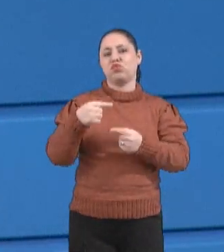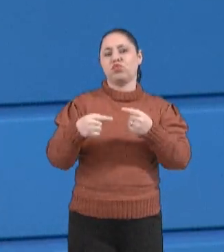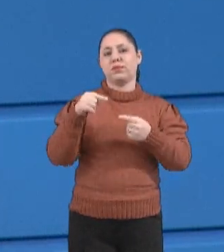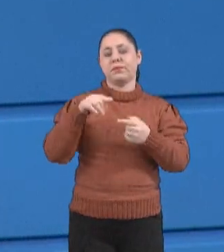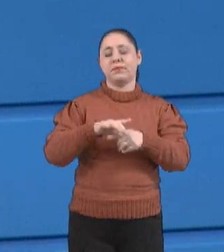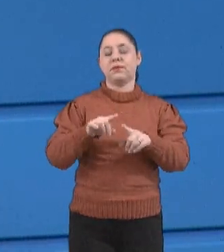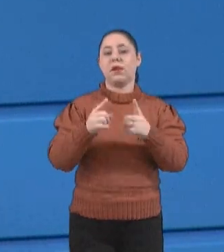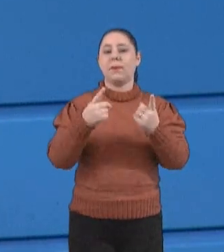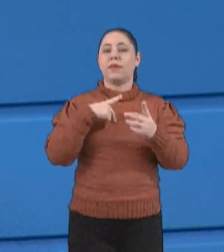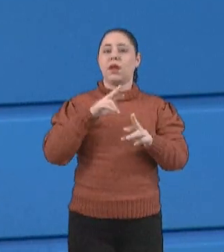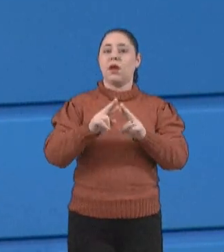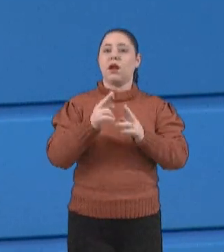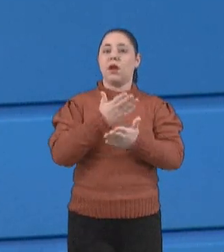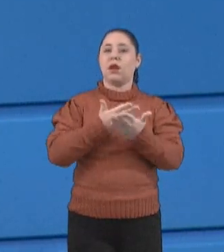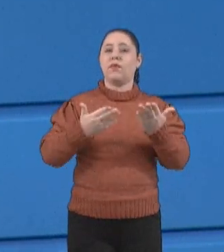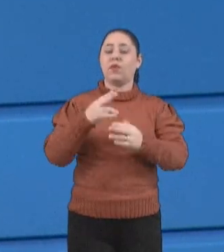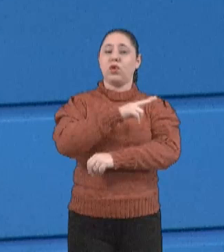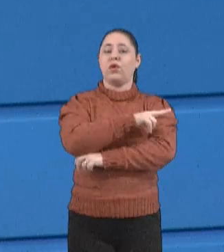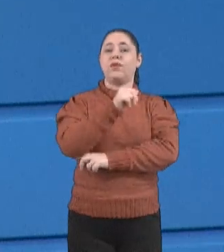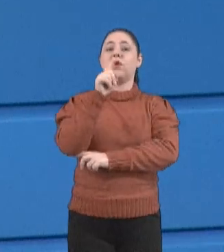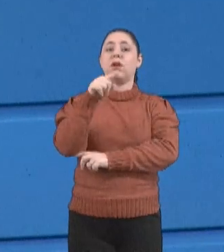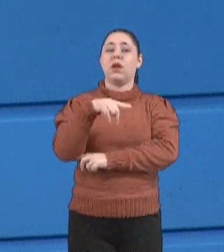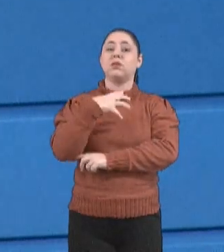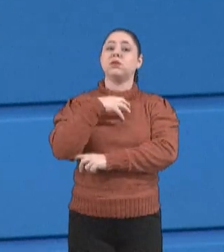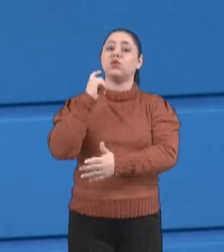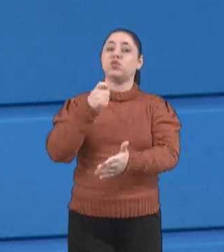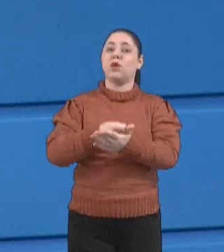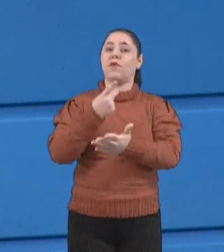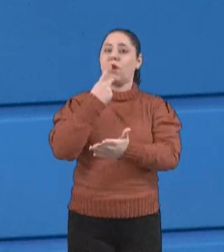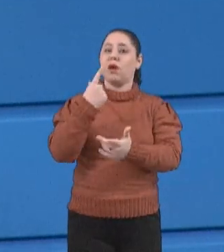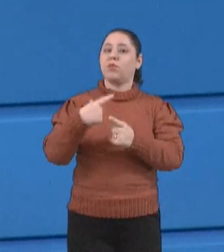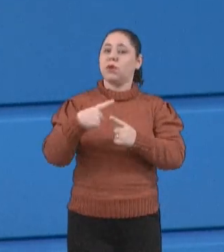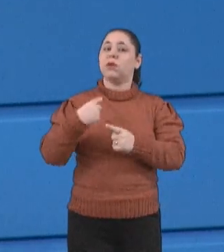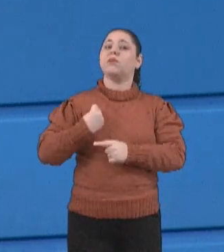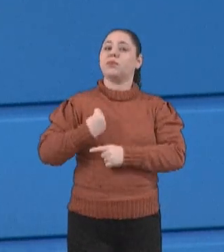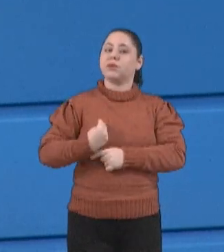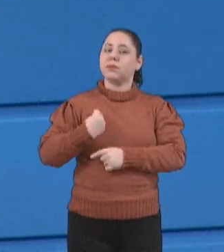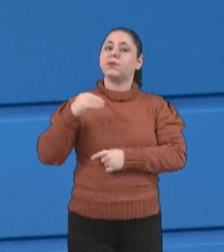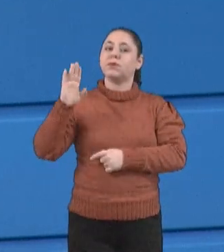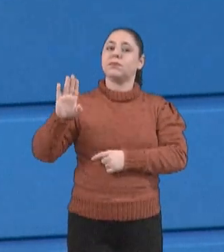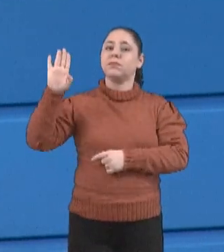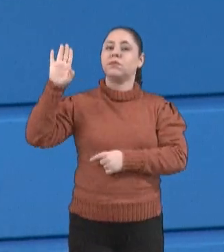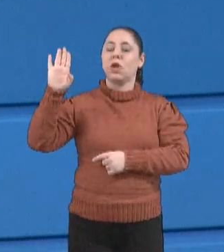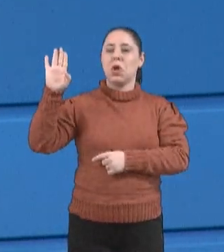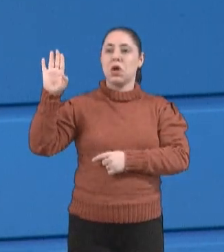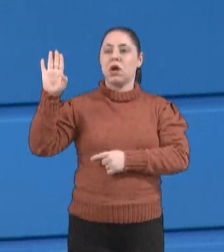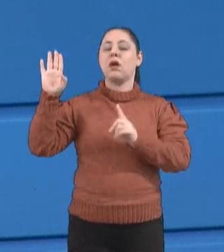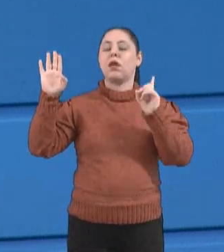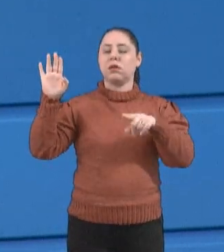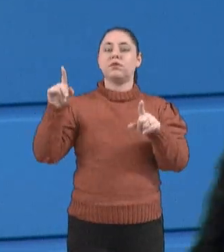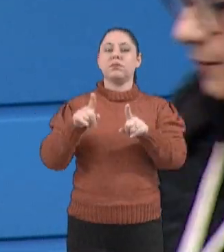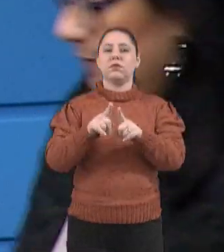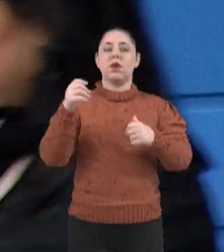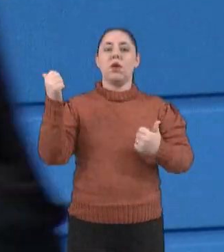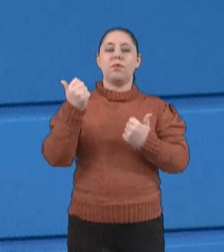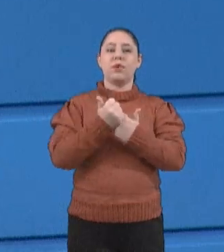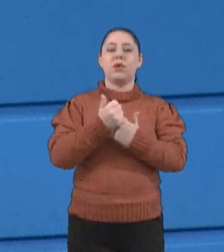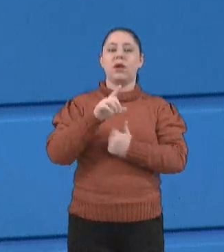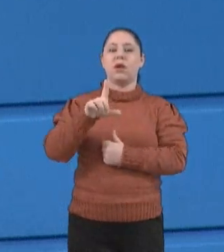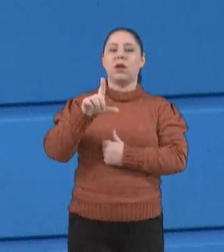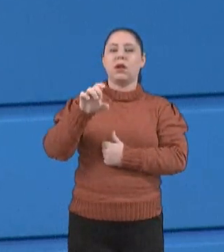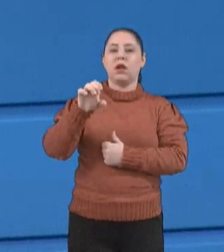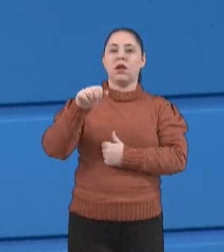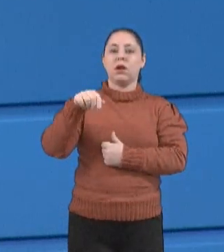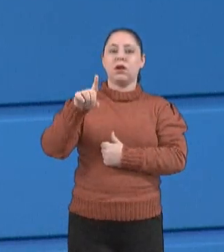aqui. Mas com relação à Nova Andradina, eu me sinto na obrigação de falar, porque eu participei ativamente da campanha, não é novidade para ninguém, que eu apoiei o doutor